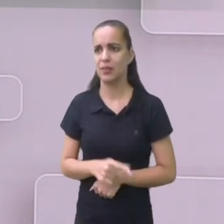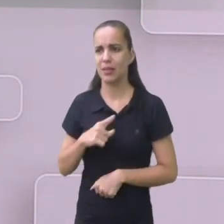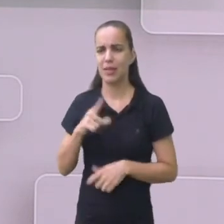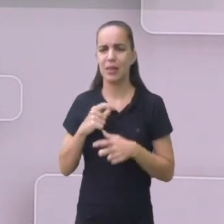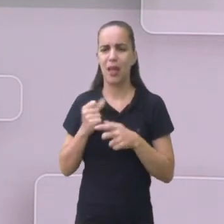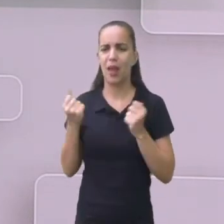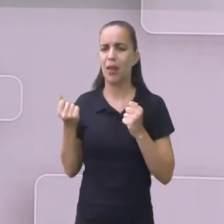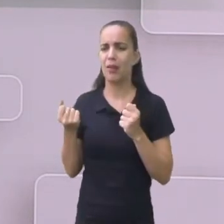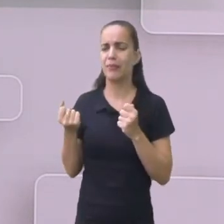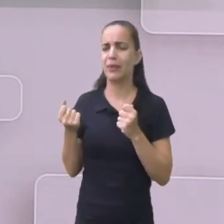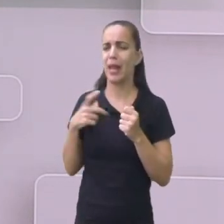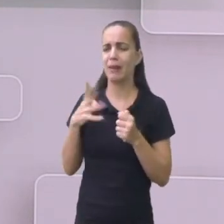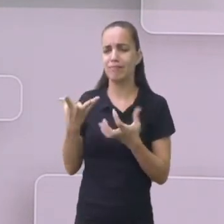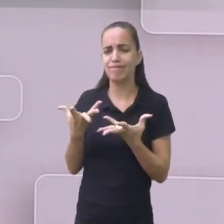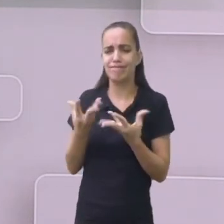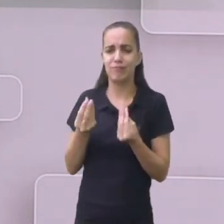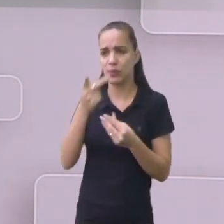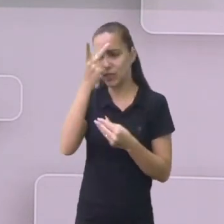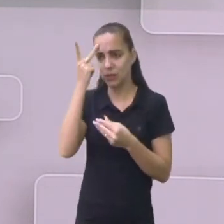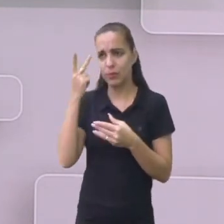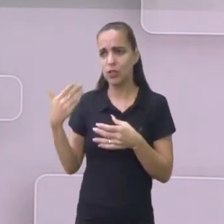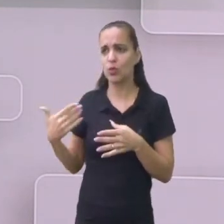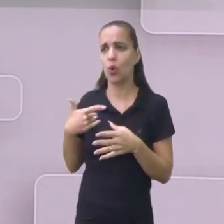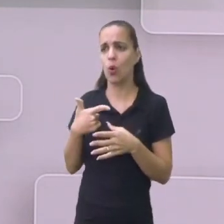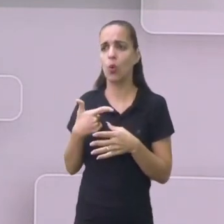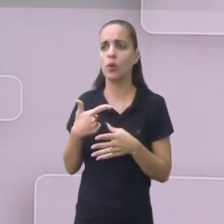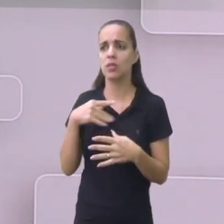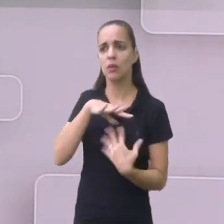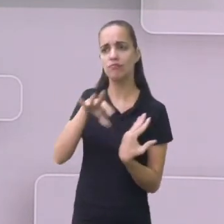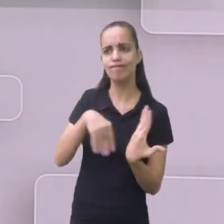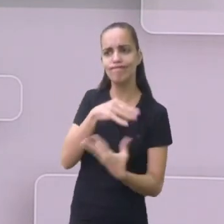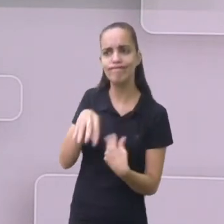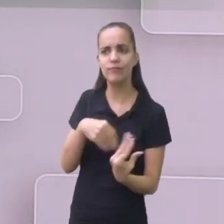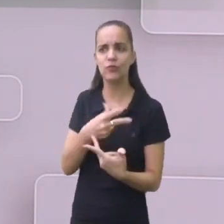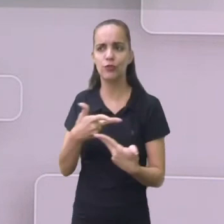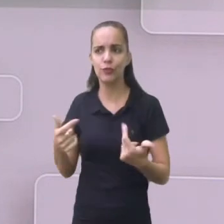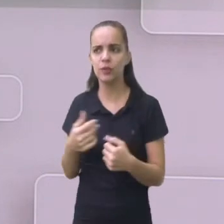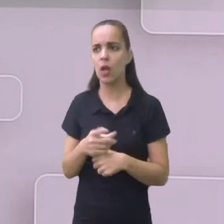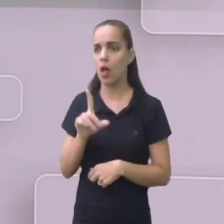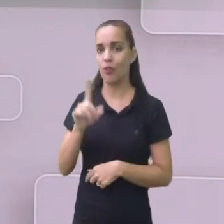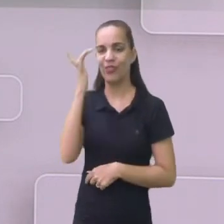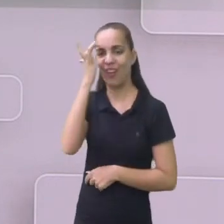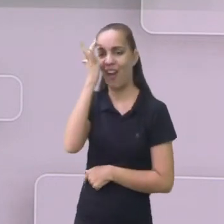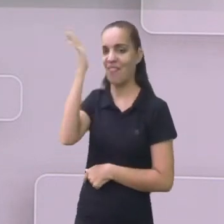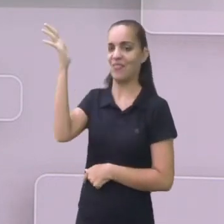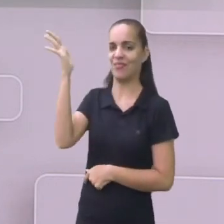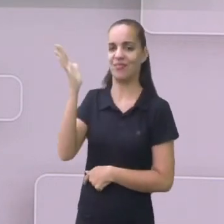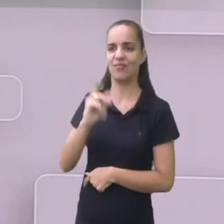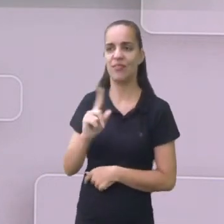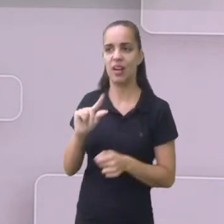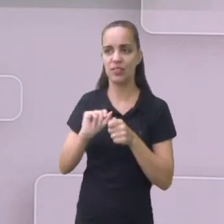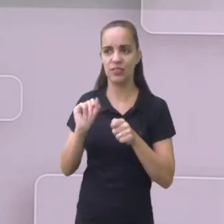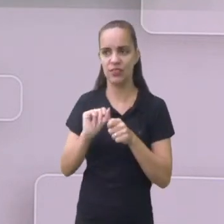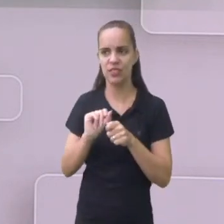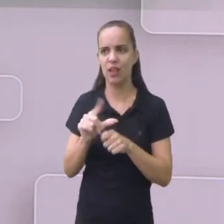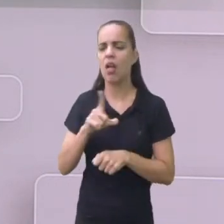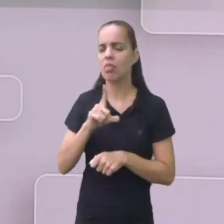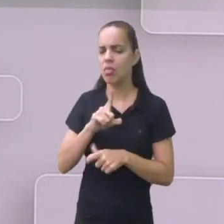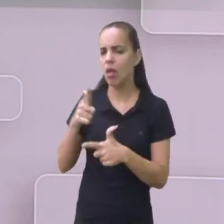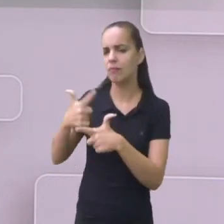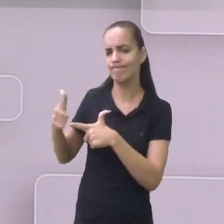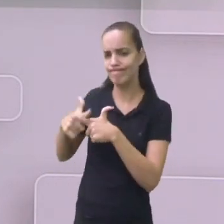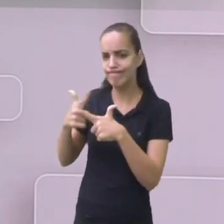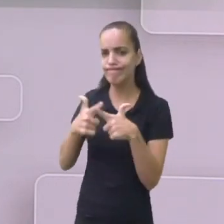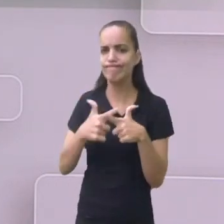de grande número de pessoas, claro que não ficaria tão barato, né? Não ficaria tão fácil assim. Então foi um problema sim